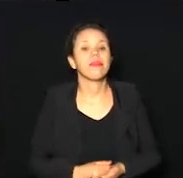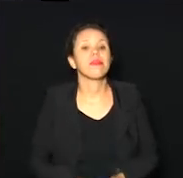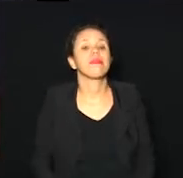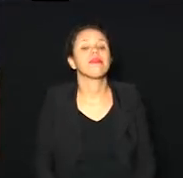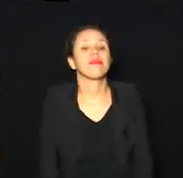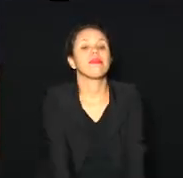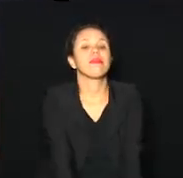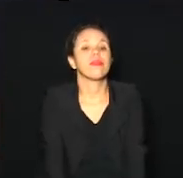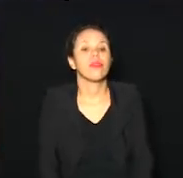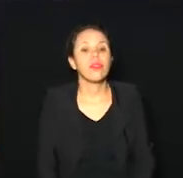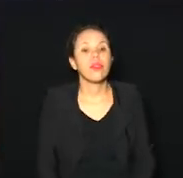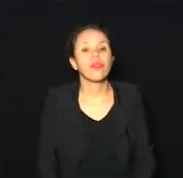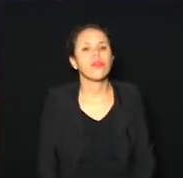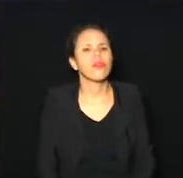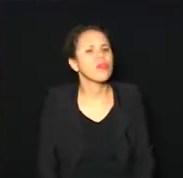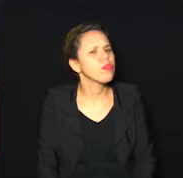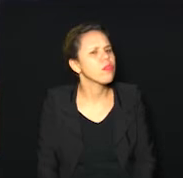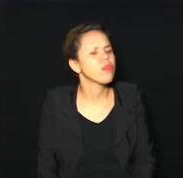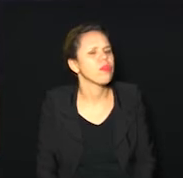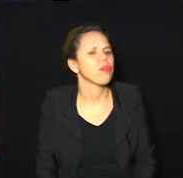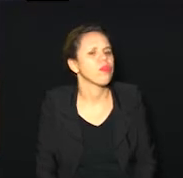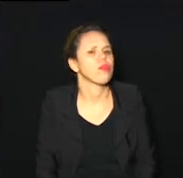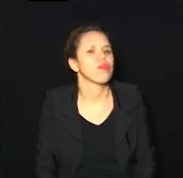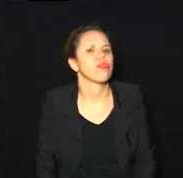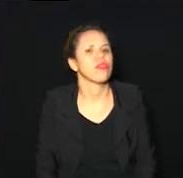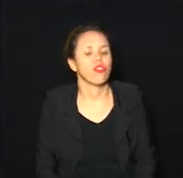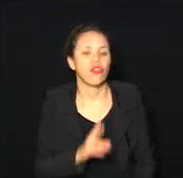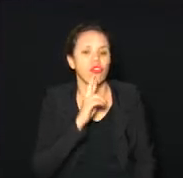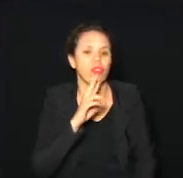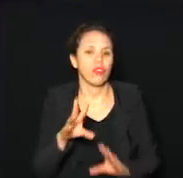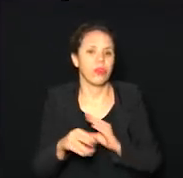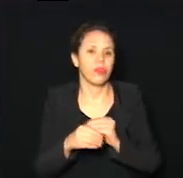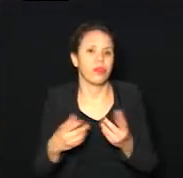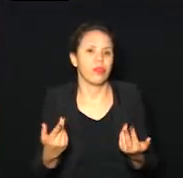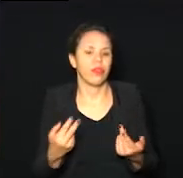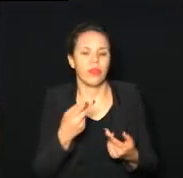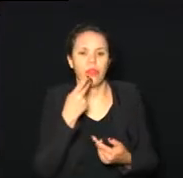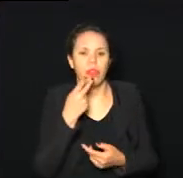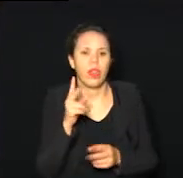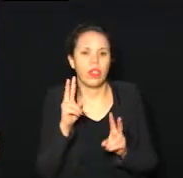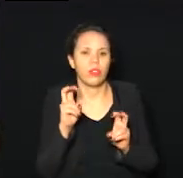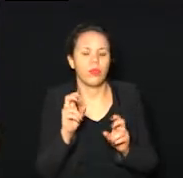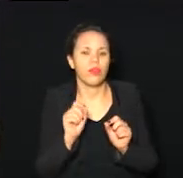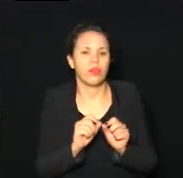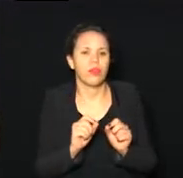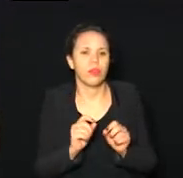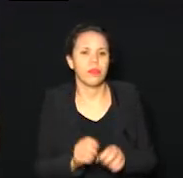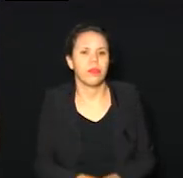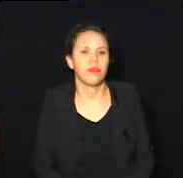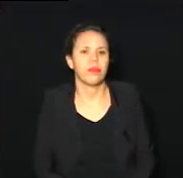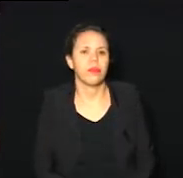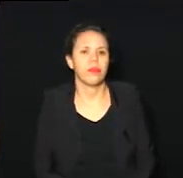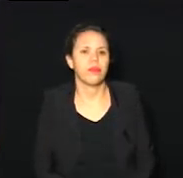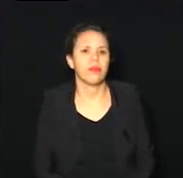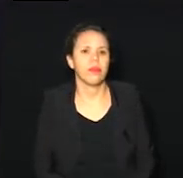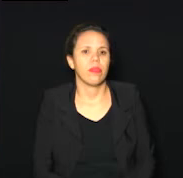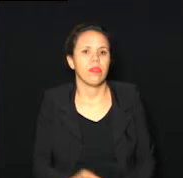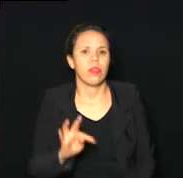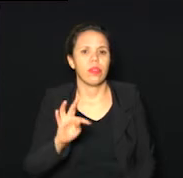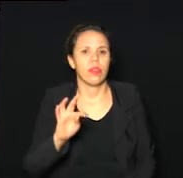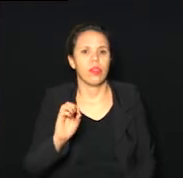os companheiros que me antecederam já respondeu. E eu queria me pautar um pouco do que o Toninho falou.